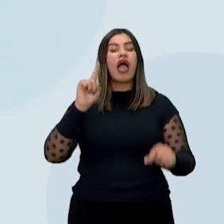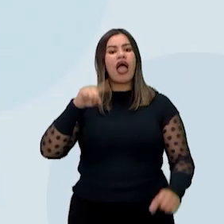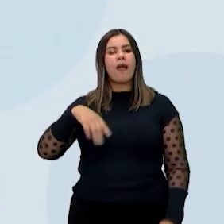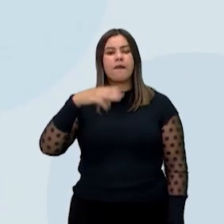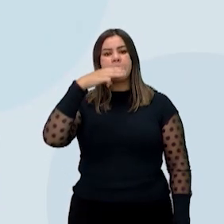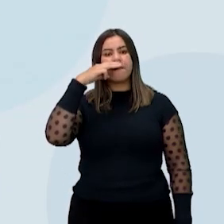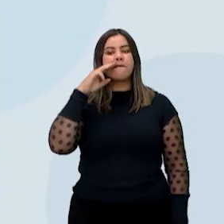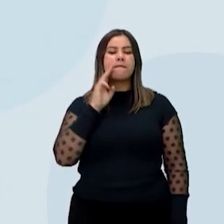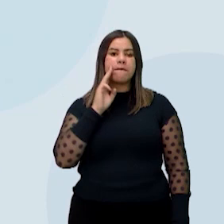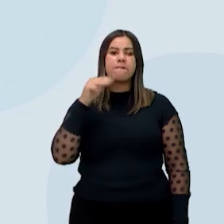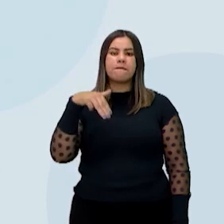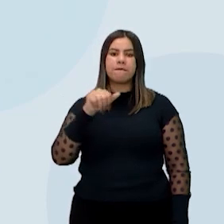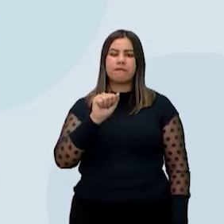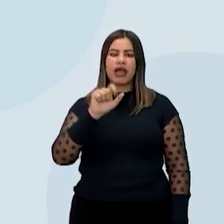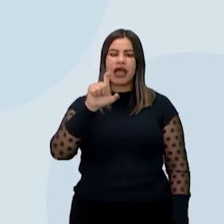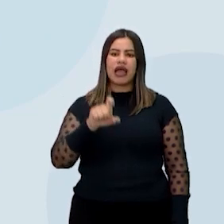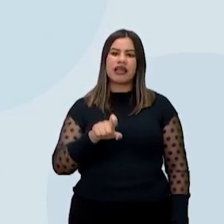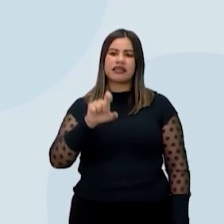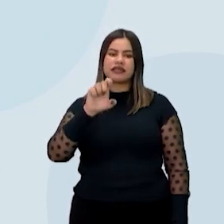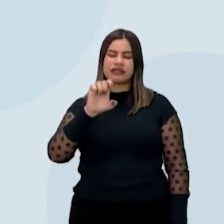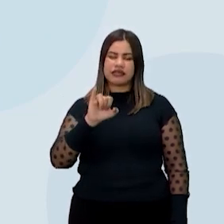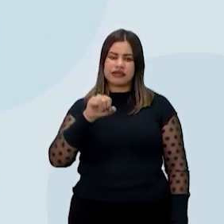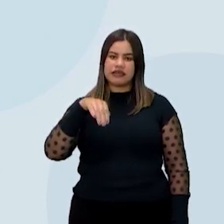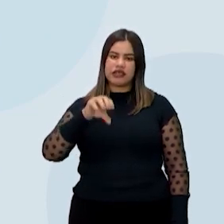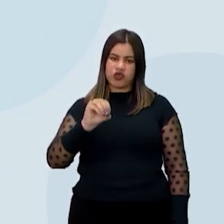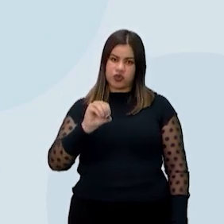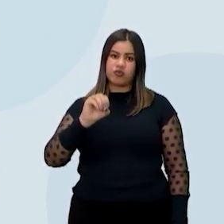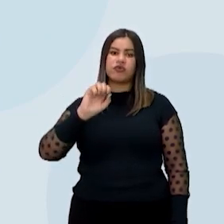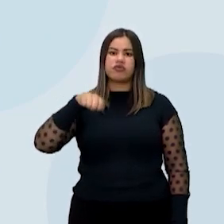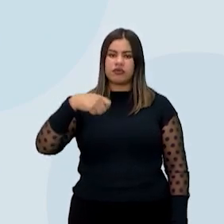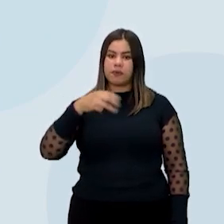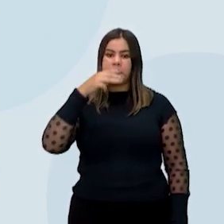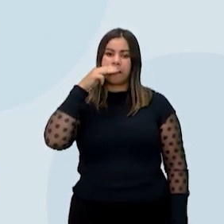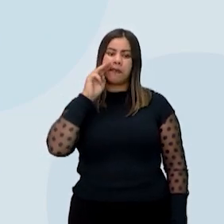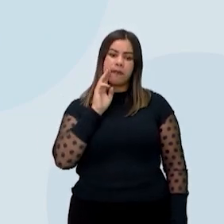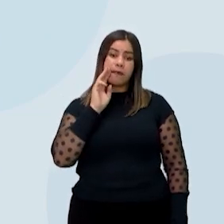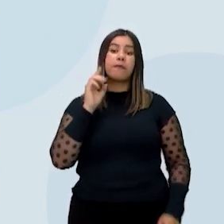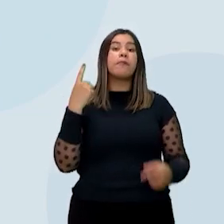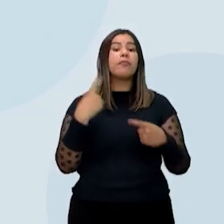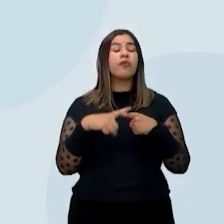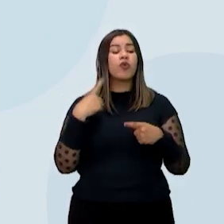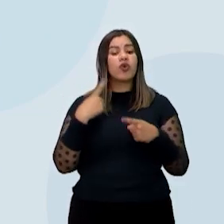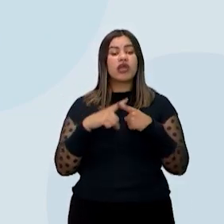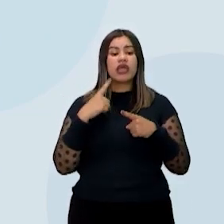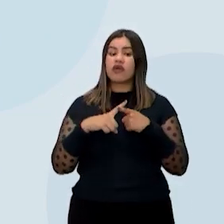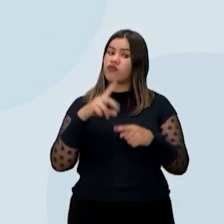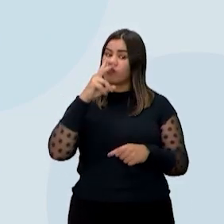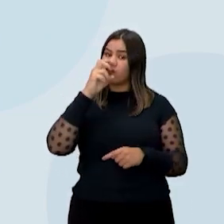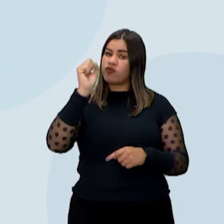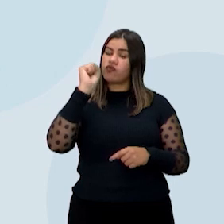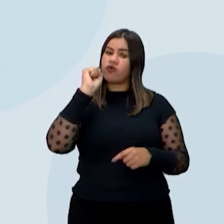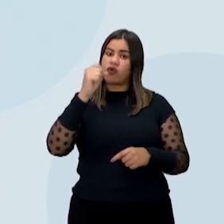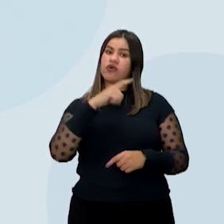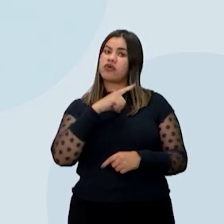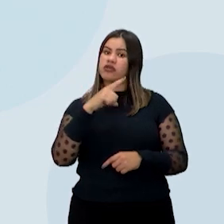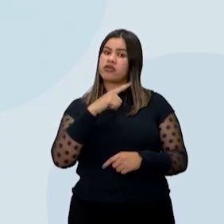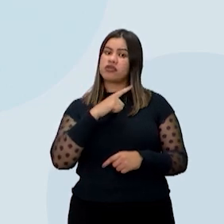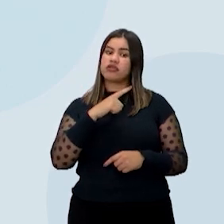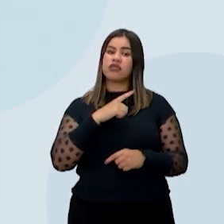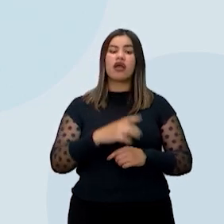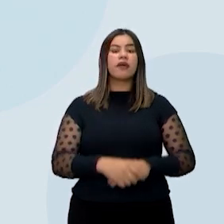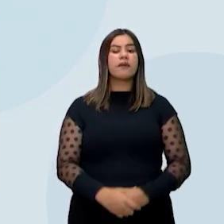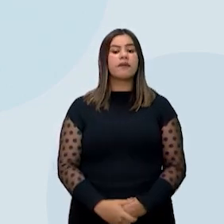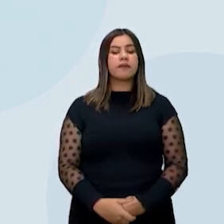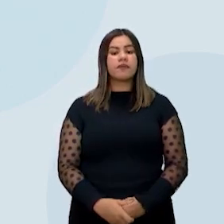marxismo. Porque agora a ruptura é bem forte. Né? E essa ruptura, o aluno está vendo aqui no